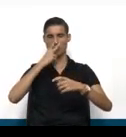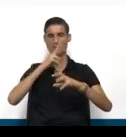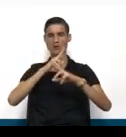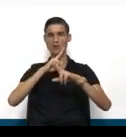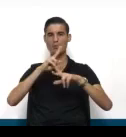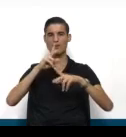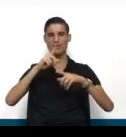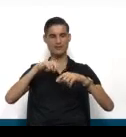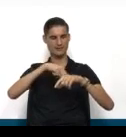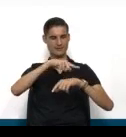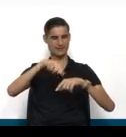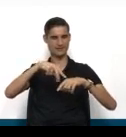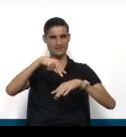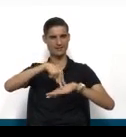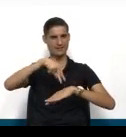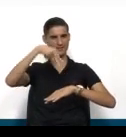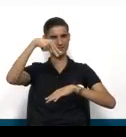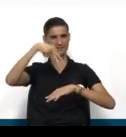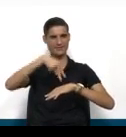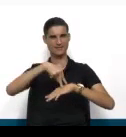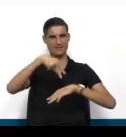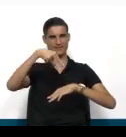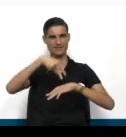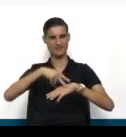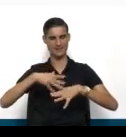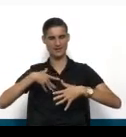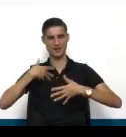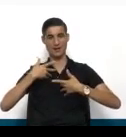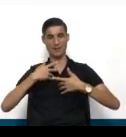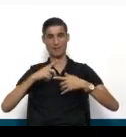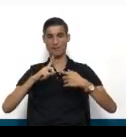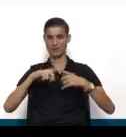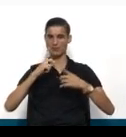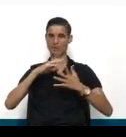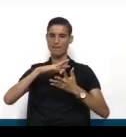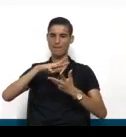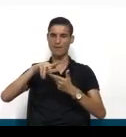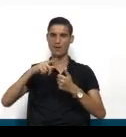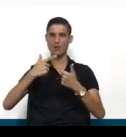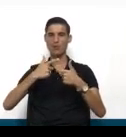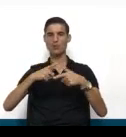uma cama elástica circular. Em um planeta aí onde não tem gravidade,